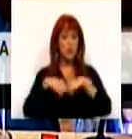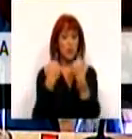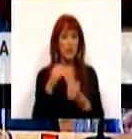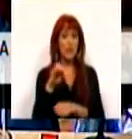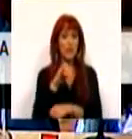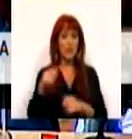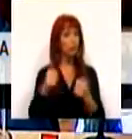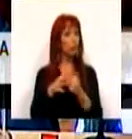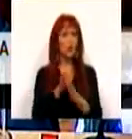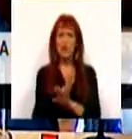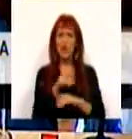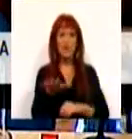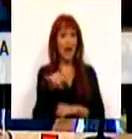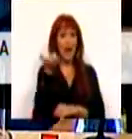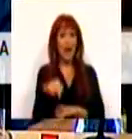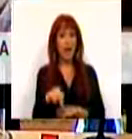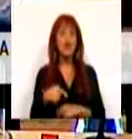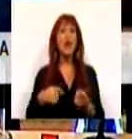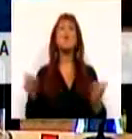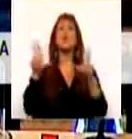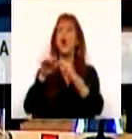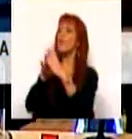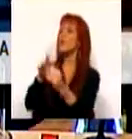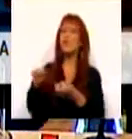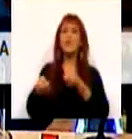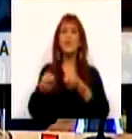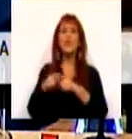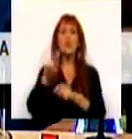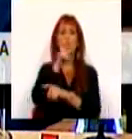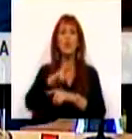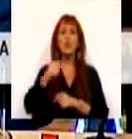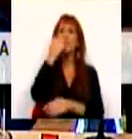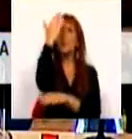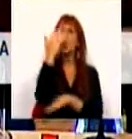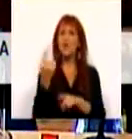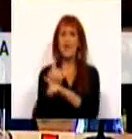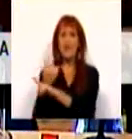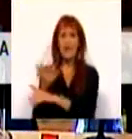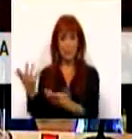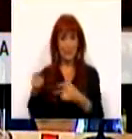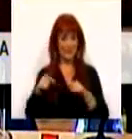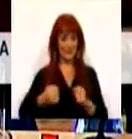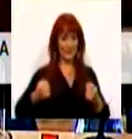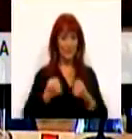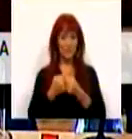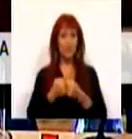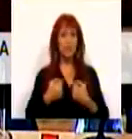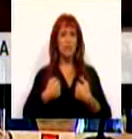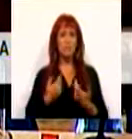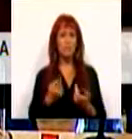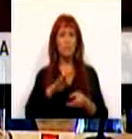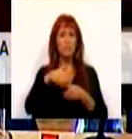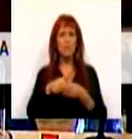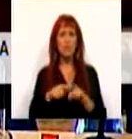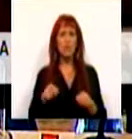e com todos os agentes dessa área, sobre novos modelos de governação dos museus e monumentos. Este desafio deverá ainda incluir uma